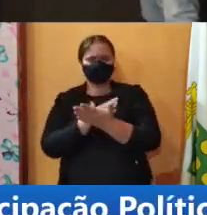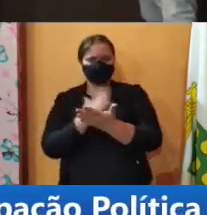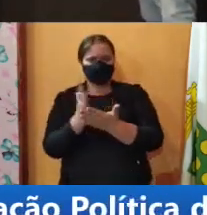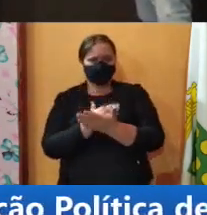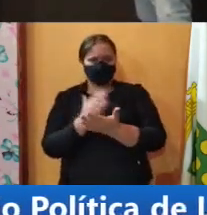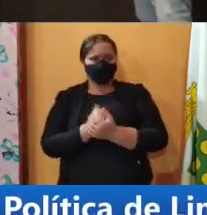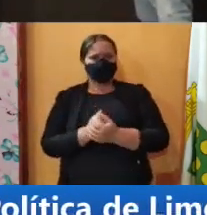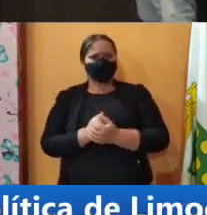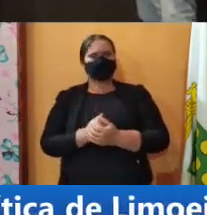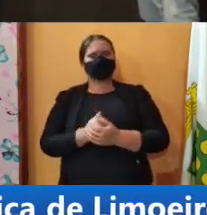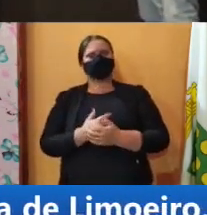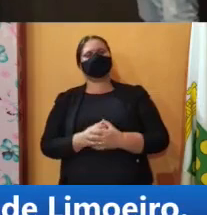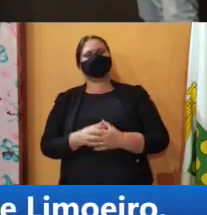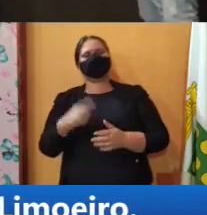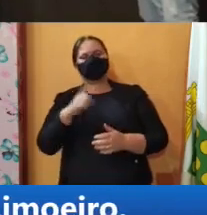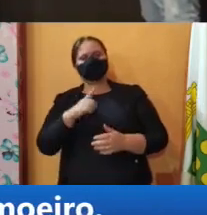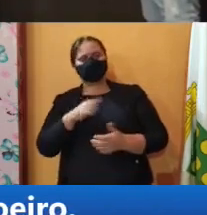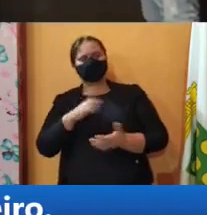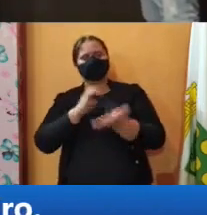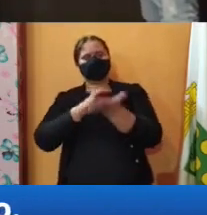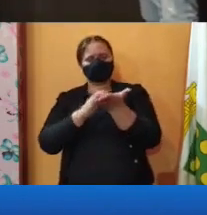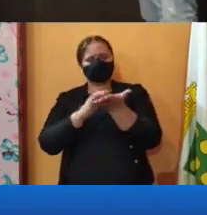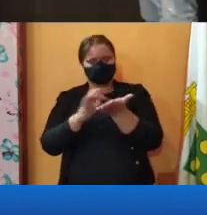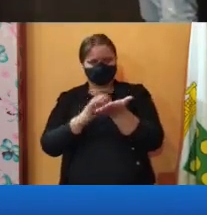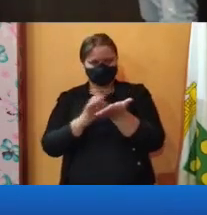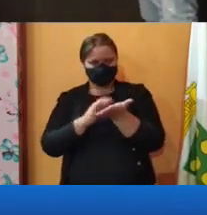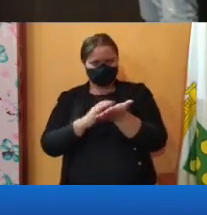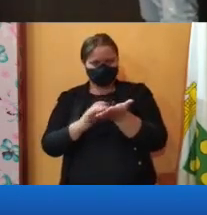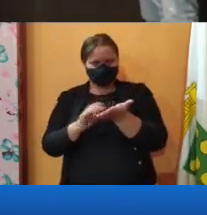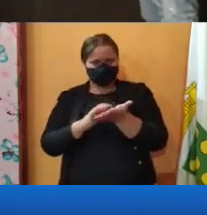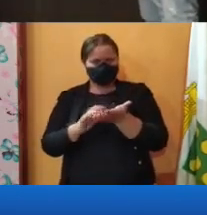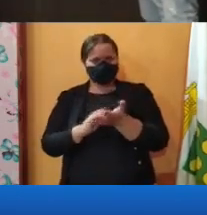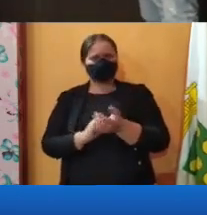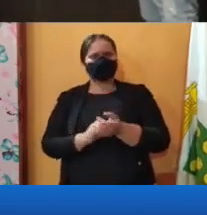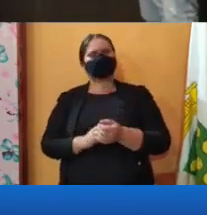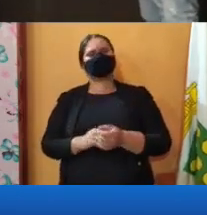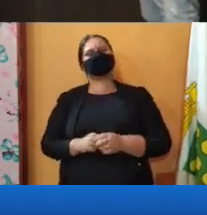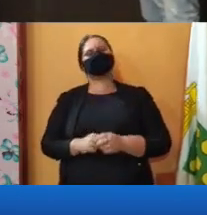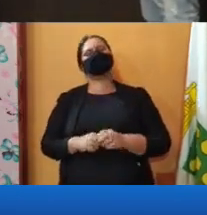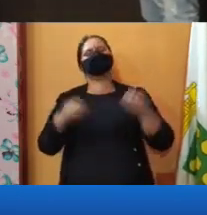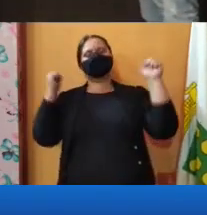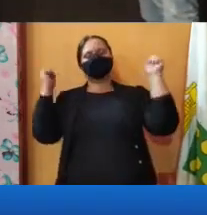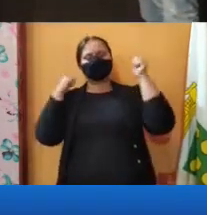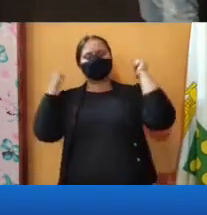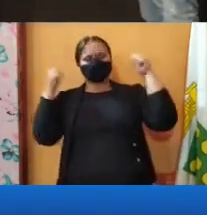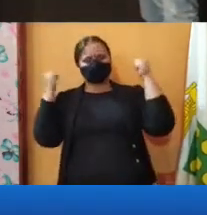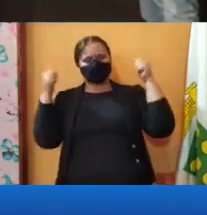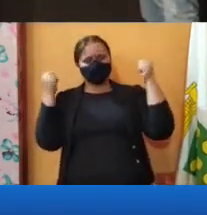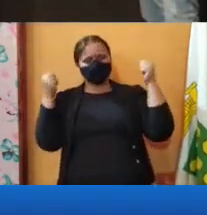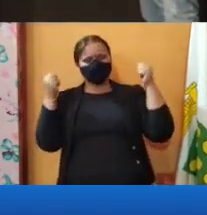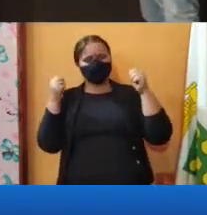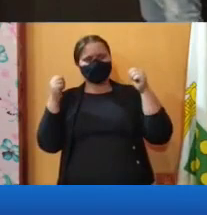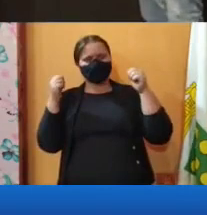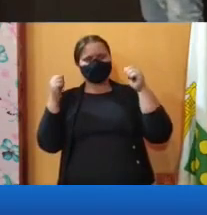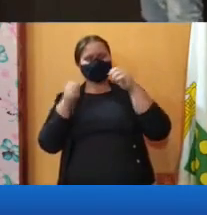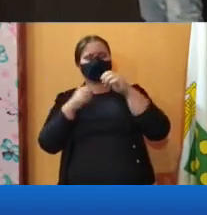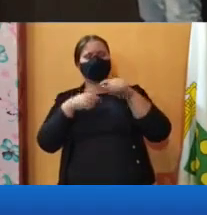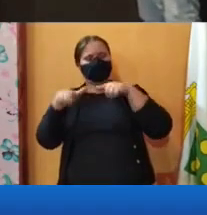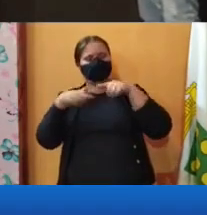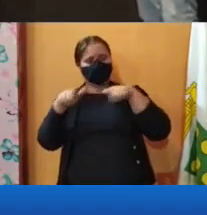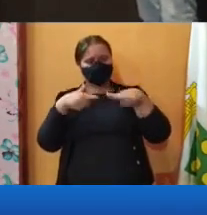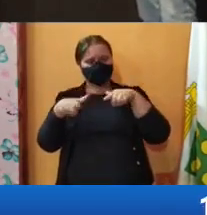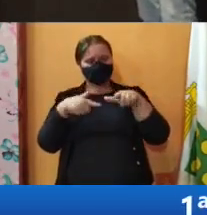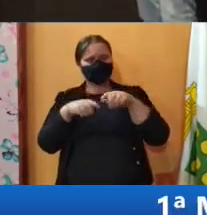toda a tranquilidade da minha secretária, que é na secretaria dela, ela estava ainda por